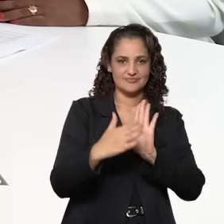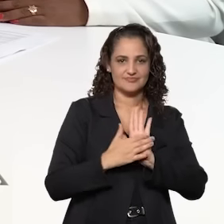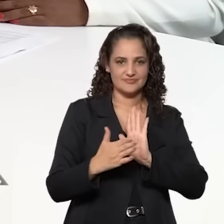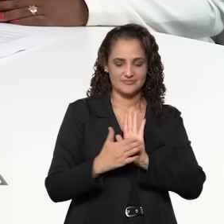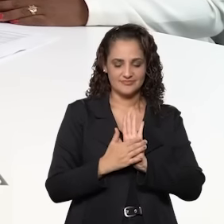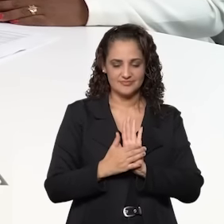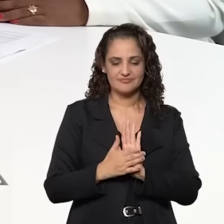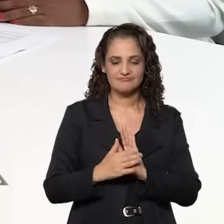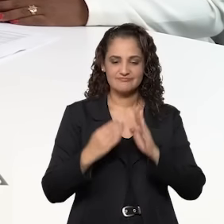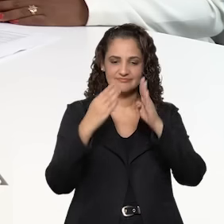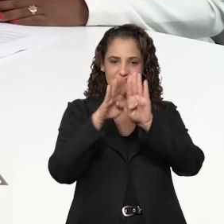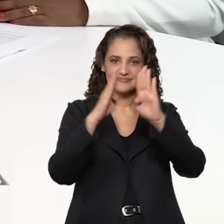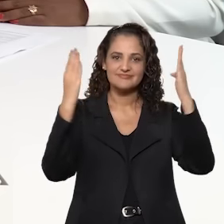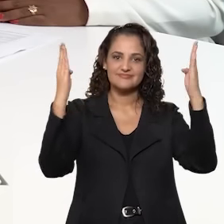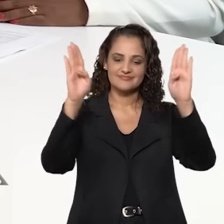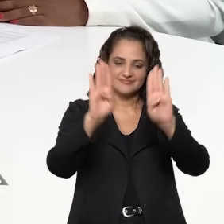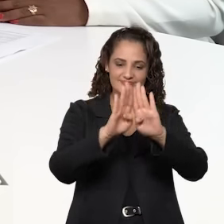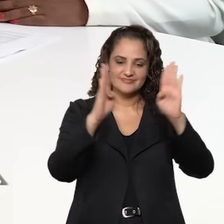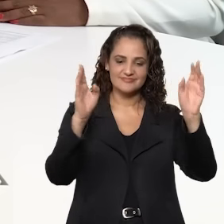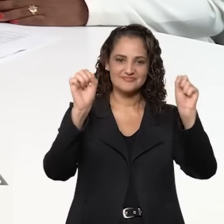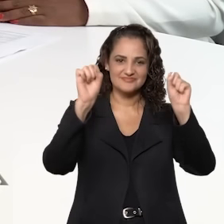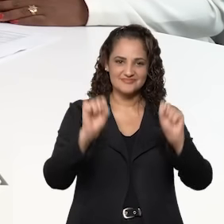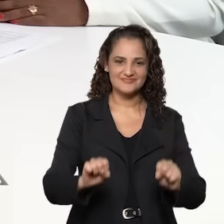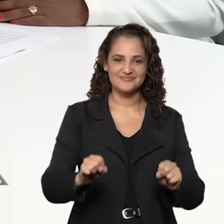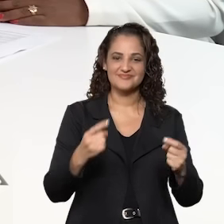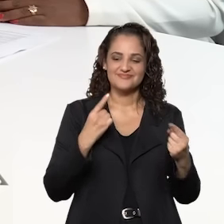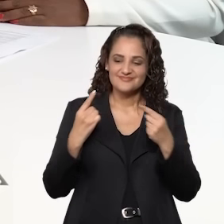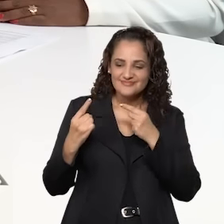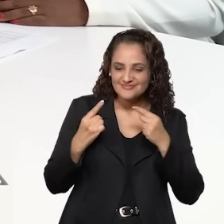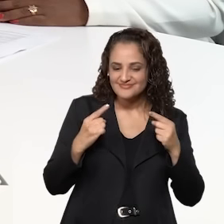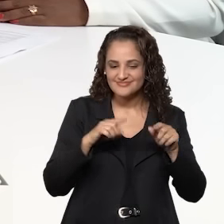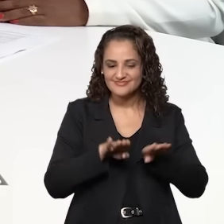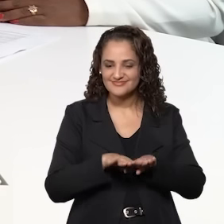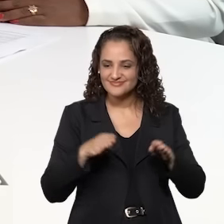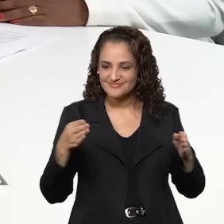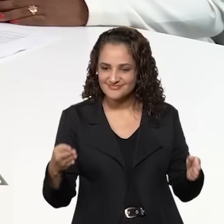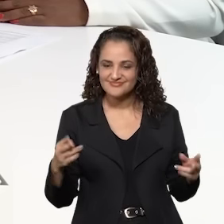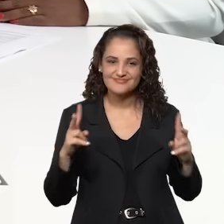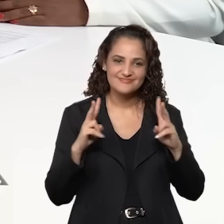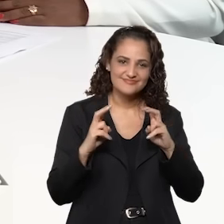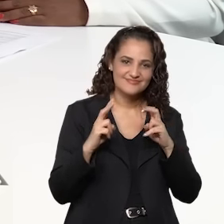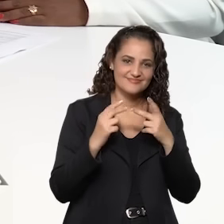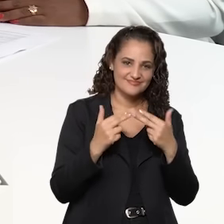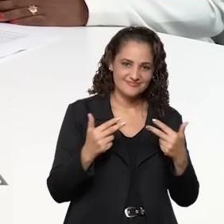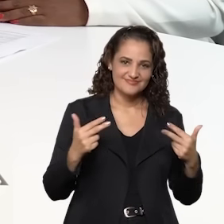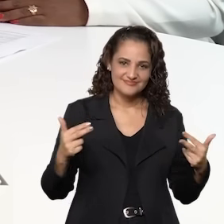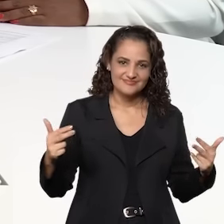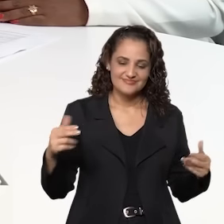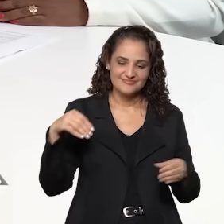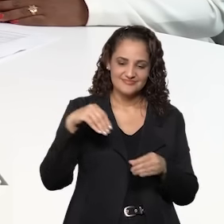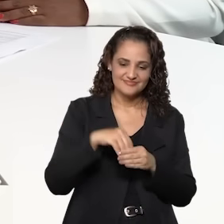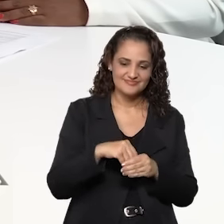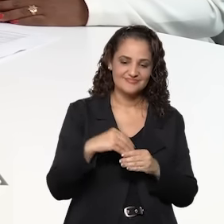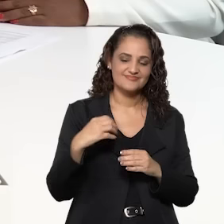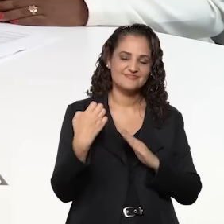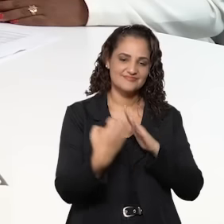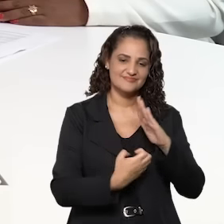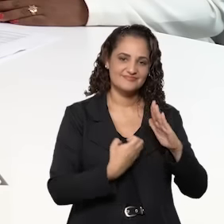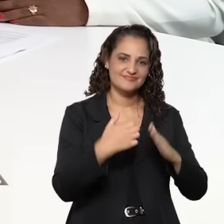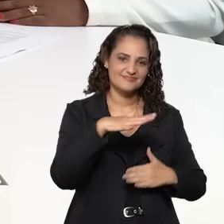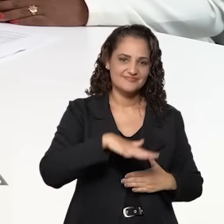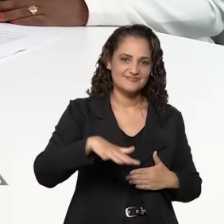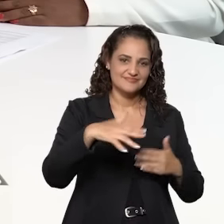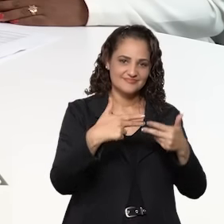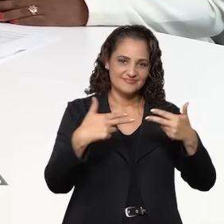numa mesa como essa hoje conversando sobre diversidade dentro de uma empresa e de uma área de diversidade Equidade e inclusão uma empresa como